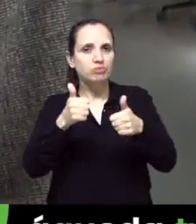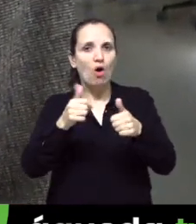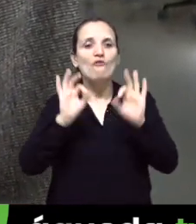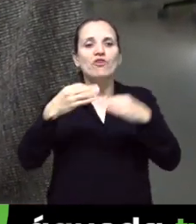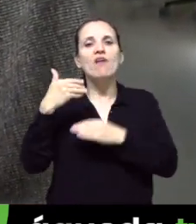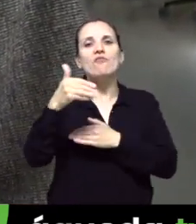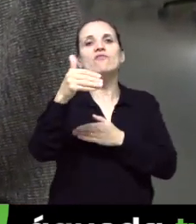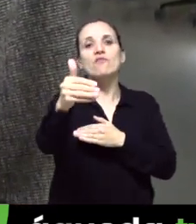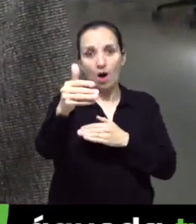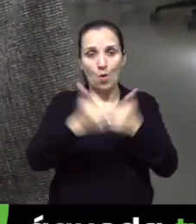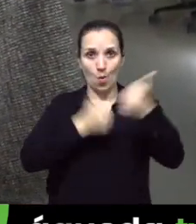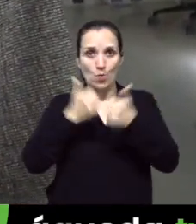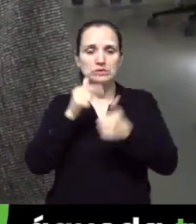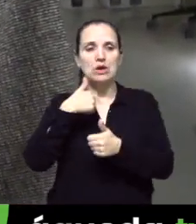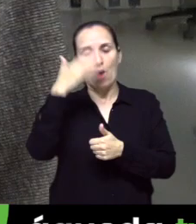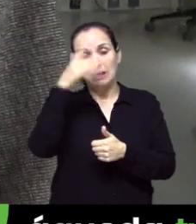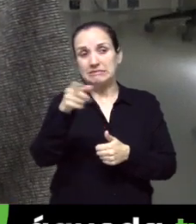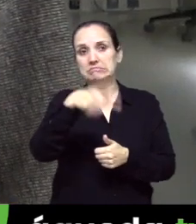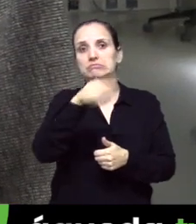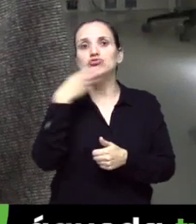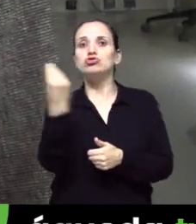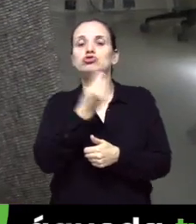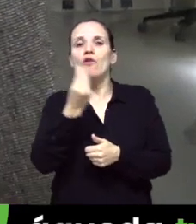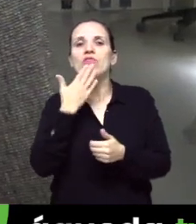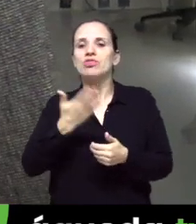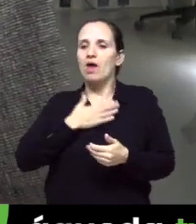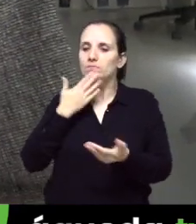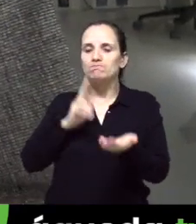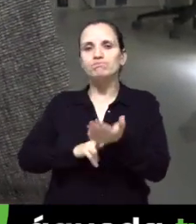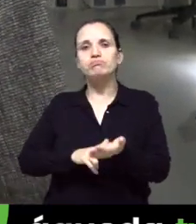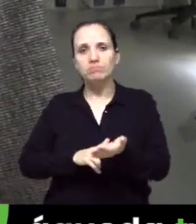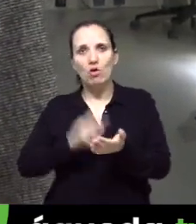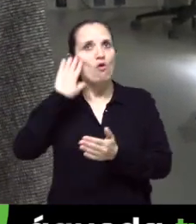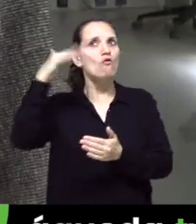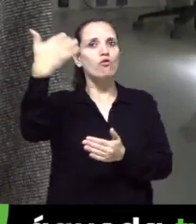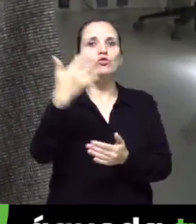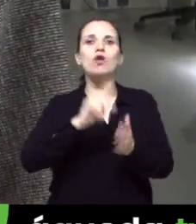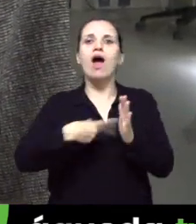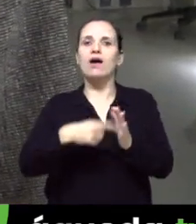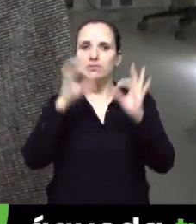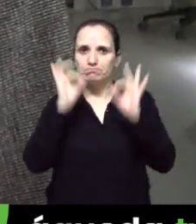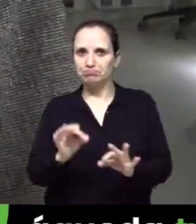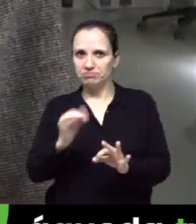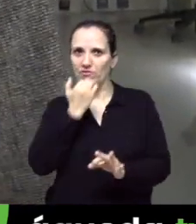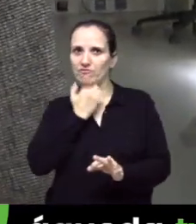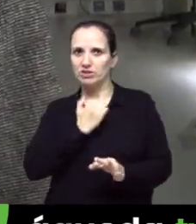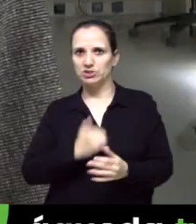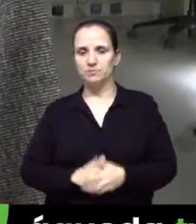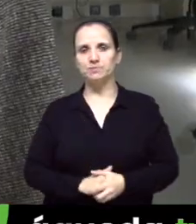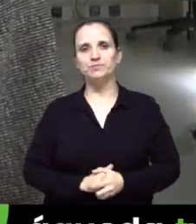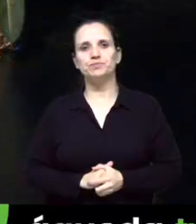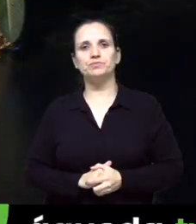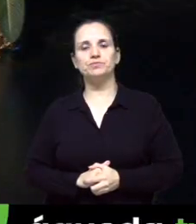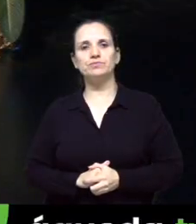muito bem representada no concurso final e, portanto, acho que esta juventude dá-nos a garantia de que a Águeda tem um futuro risonho